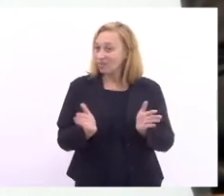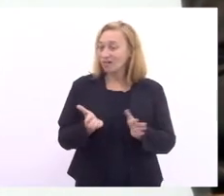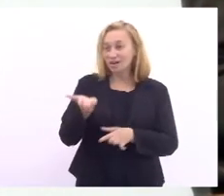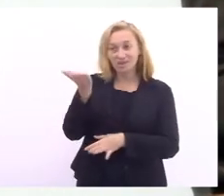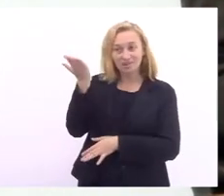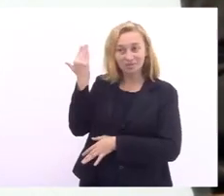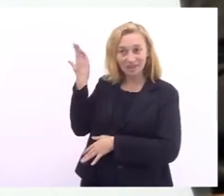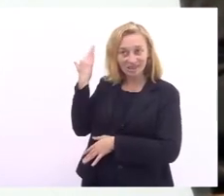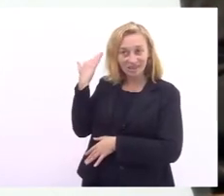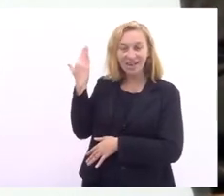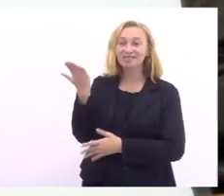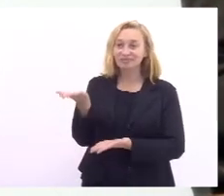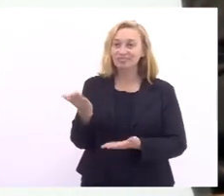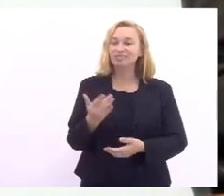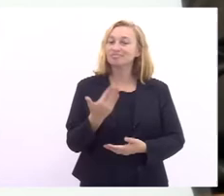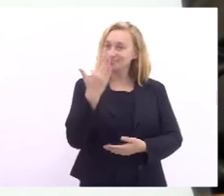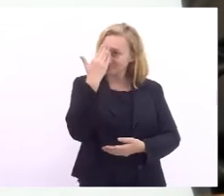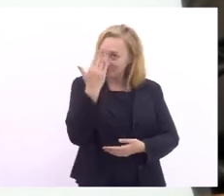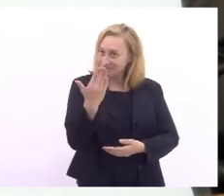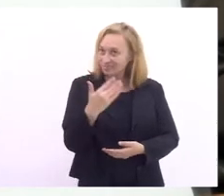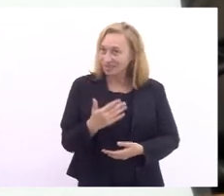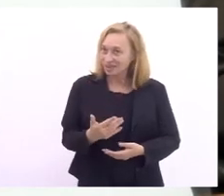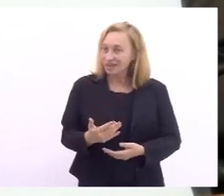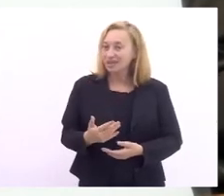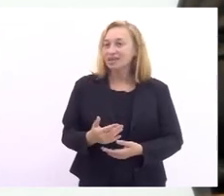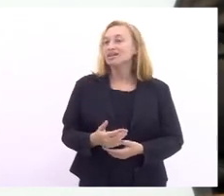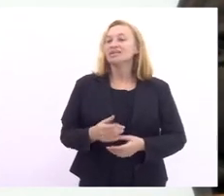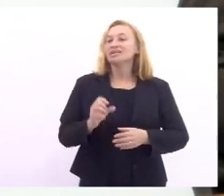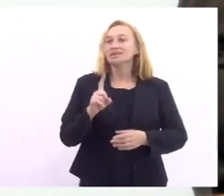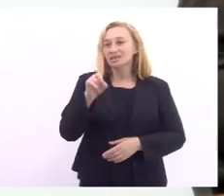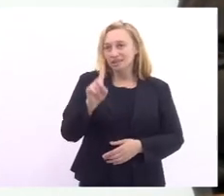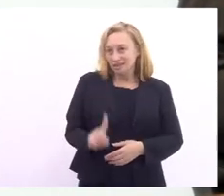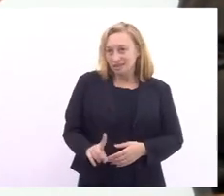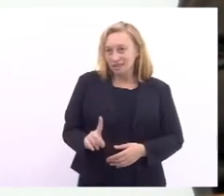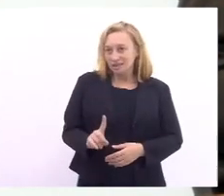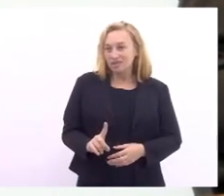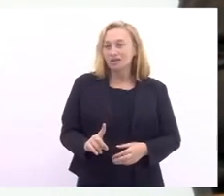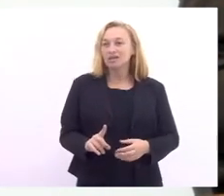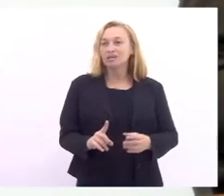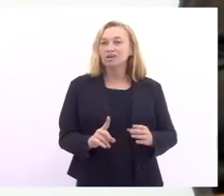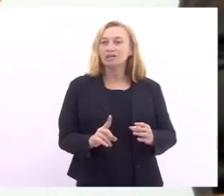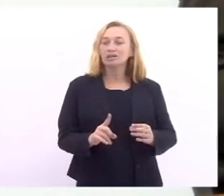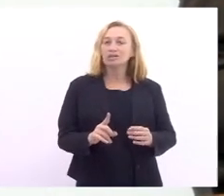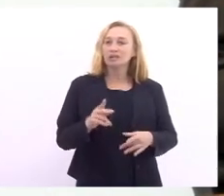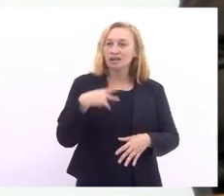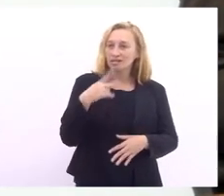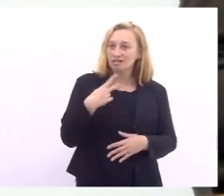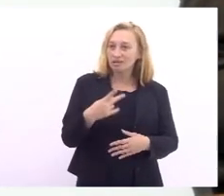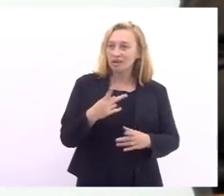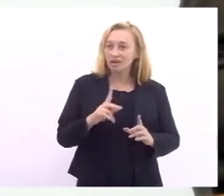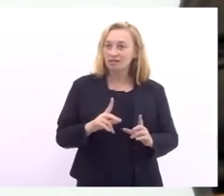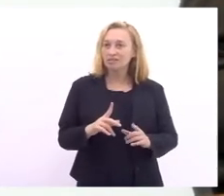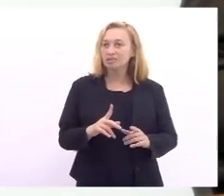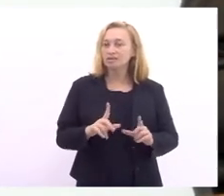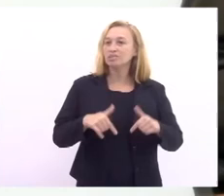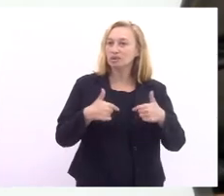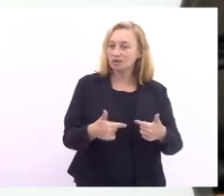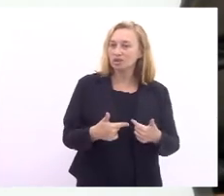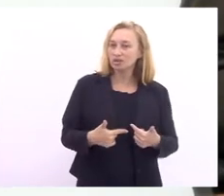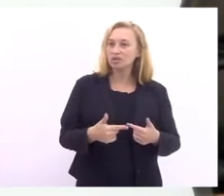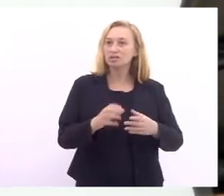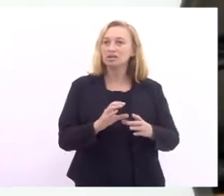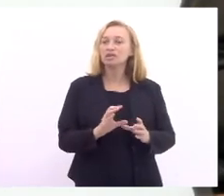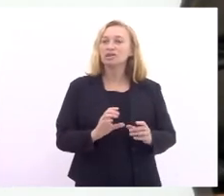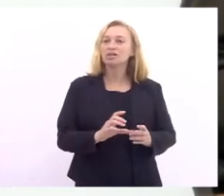de outras versões do Conselho que lhe agradecer muito pela direção pelo respaldo que vocês deram e dão na